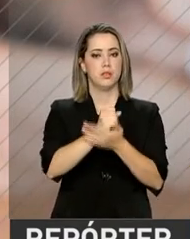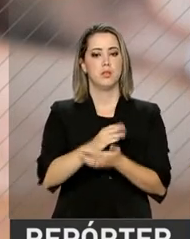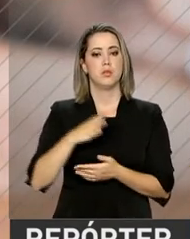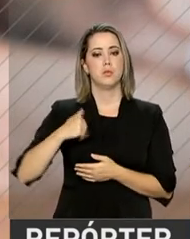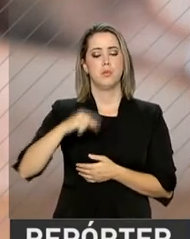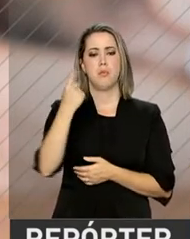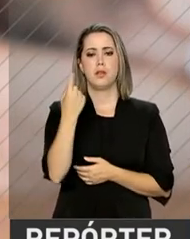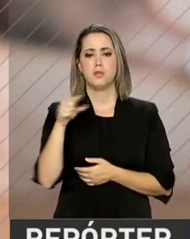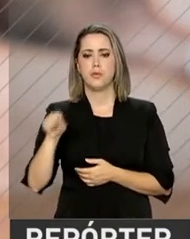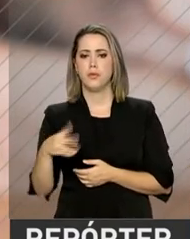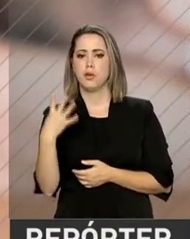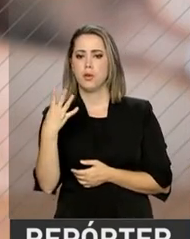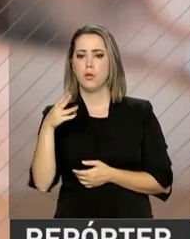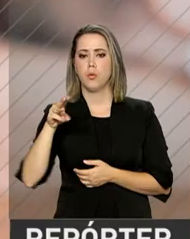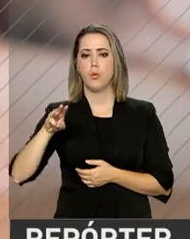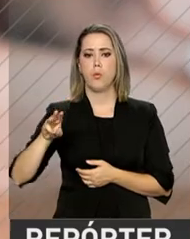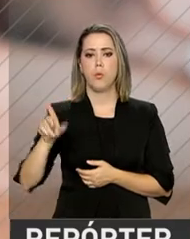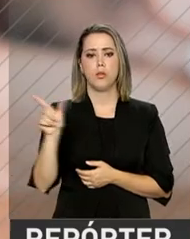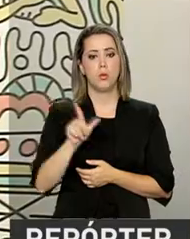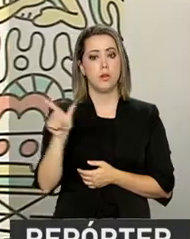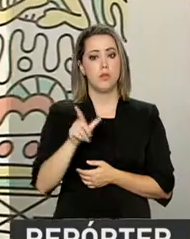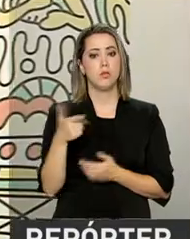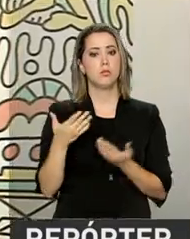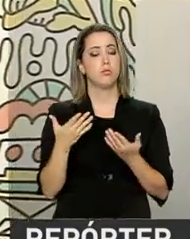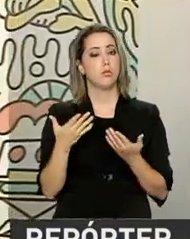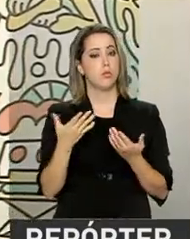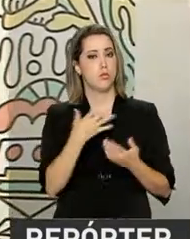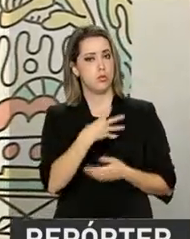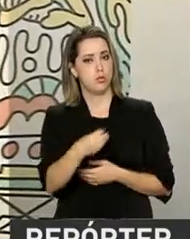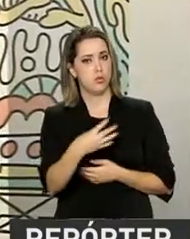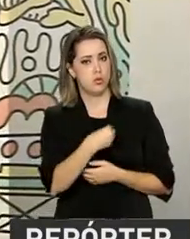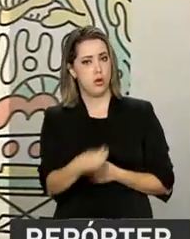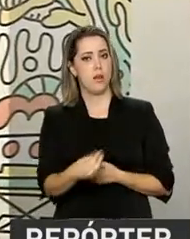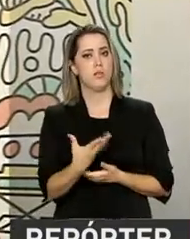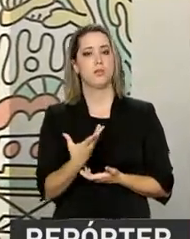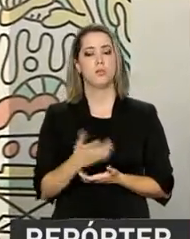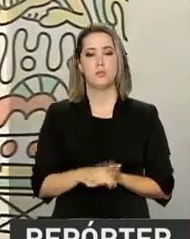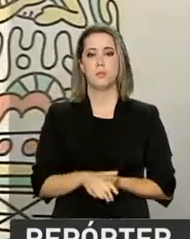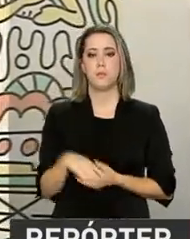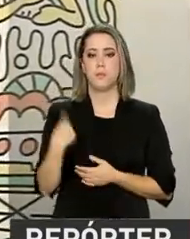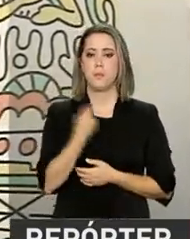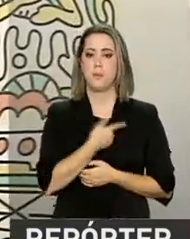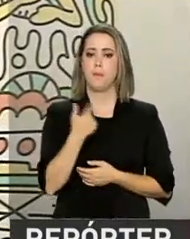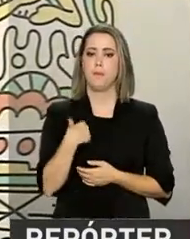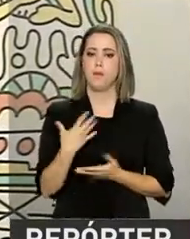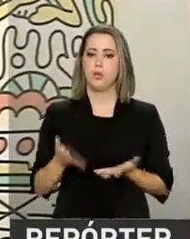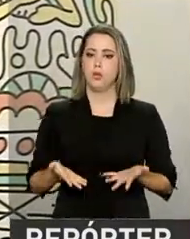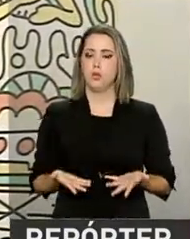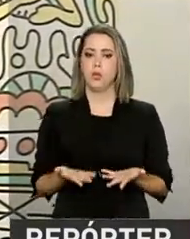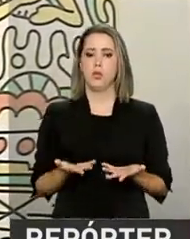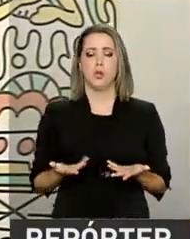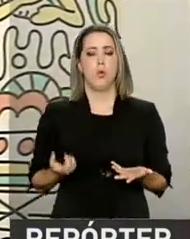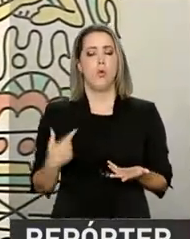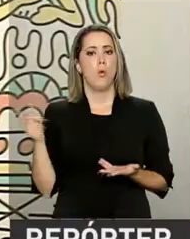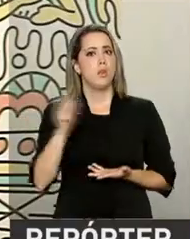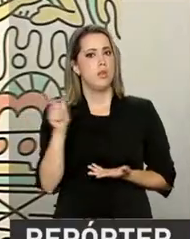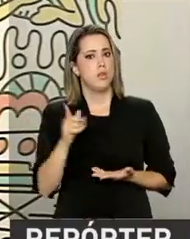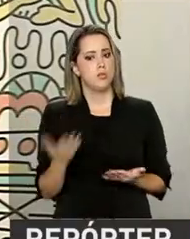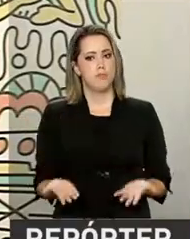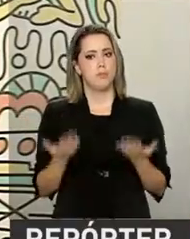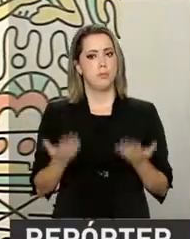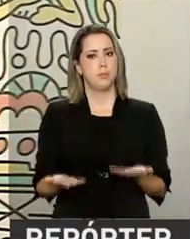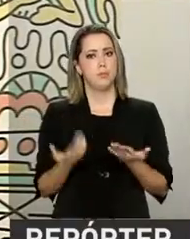quase um milhão e meio de litros de leite quando jogamos muito sobre o volume de leite coletado o número de mulheres